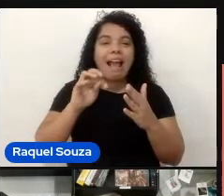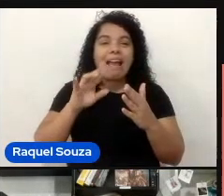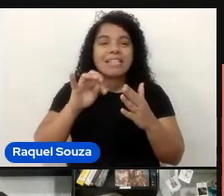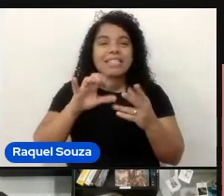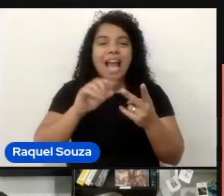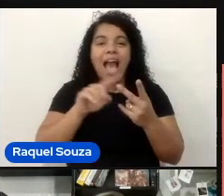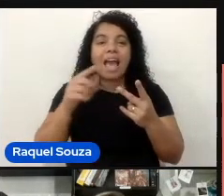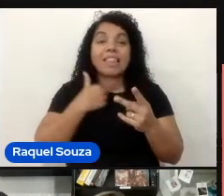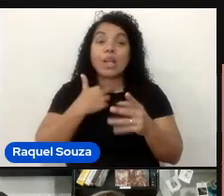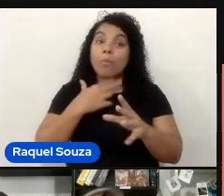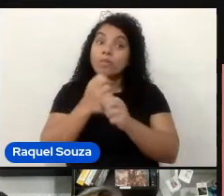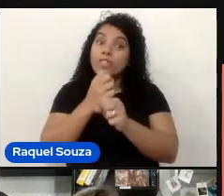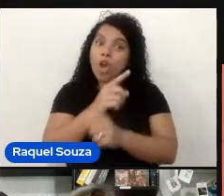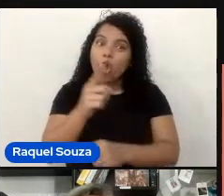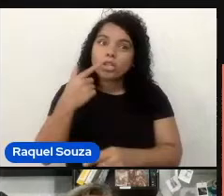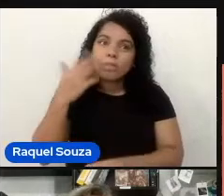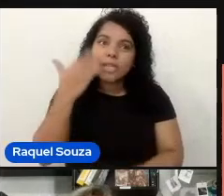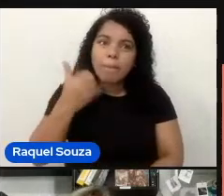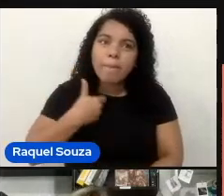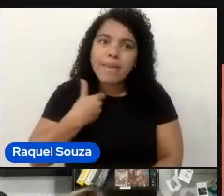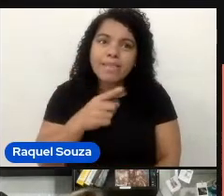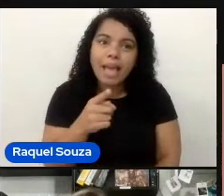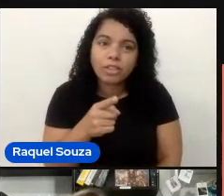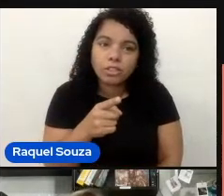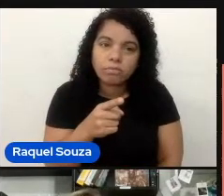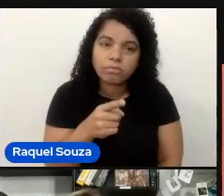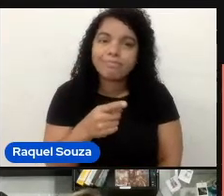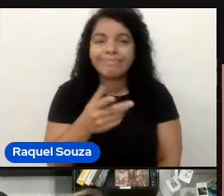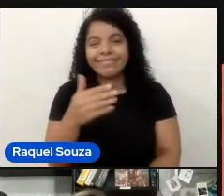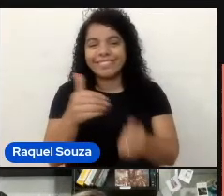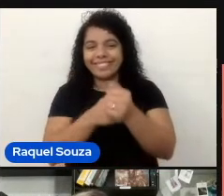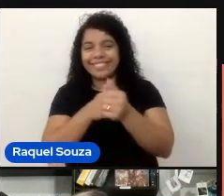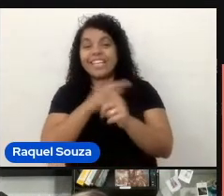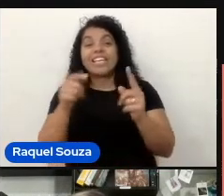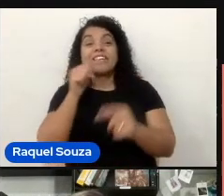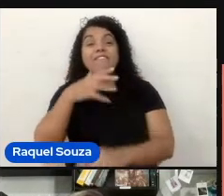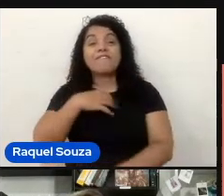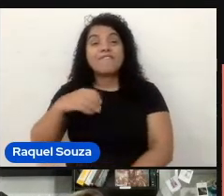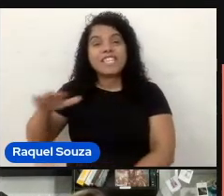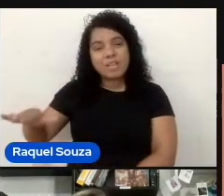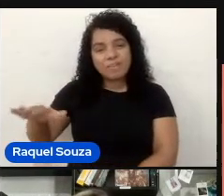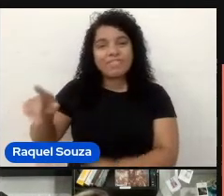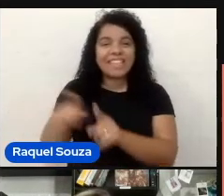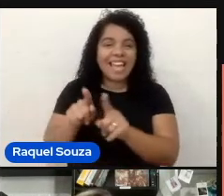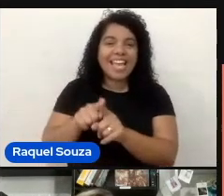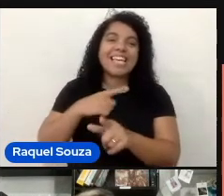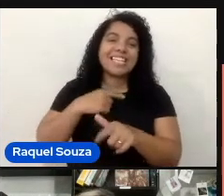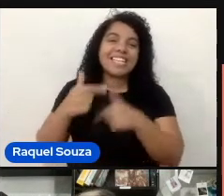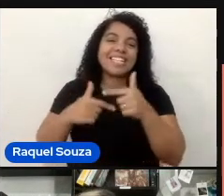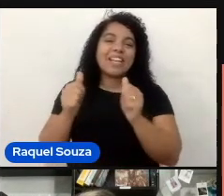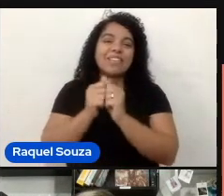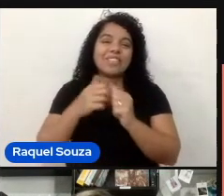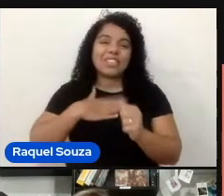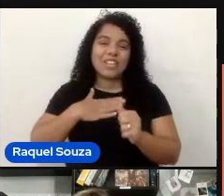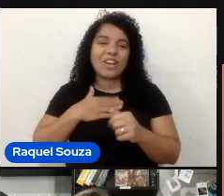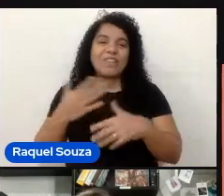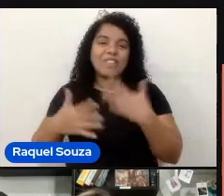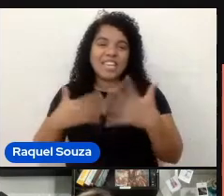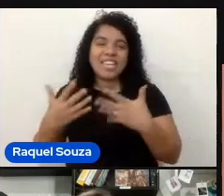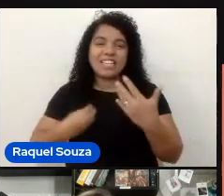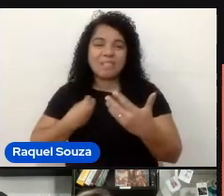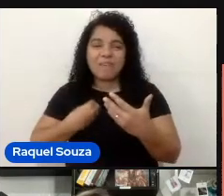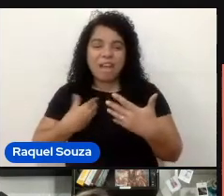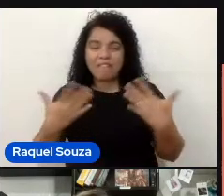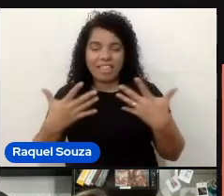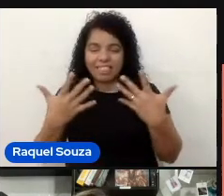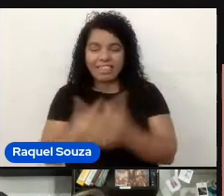saber a minha idade, é segredo. E tenho uma filha pequena também, então que acaba participando muito da minha rotina e da minha vida. Espero